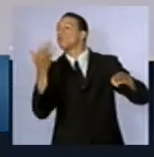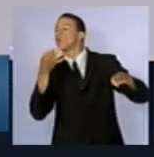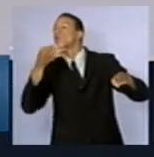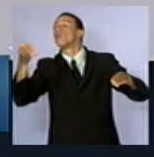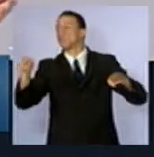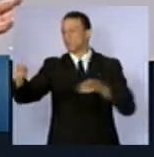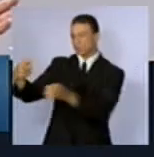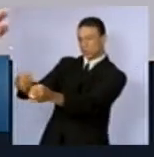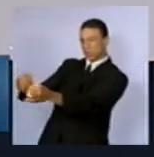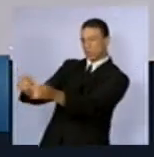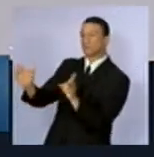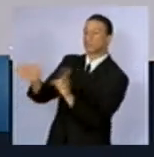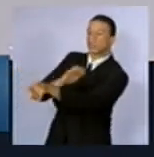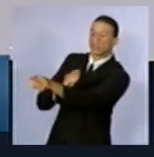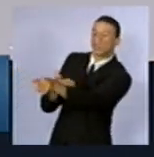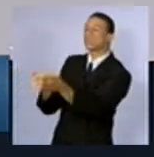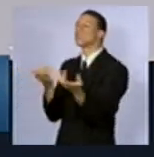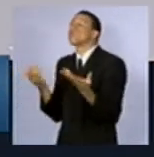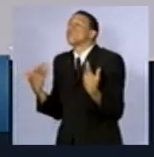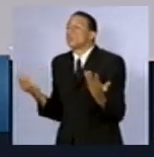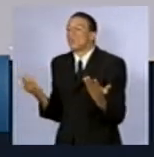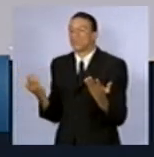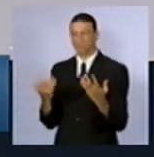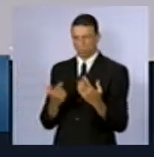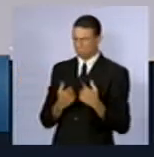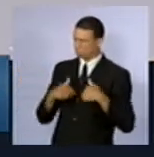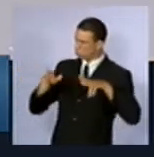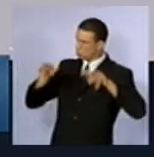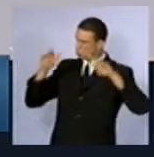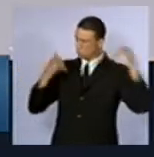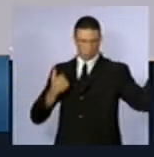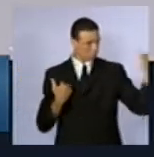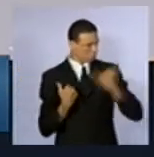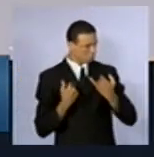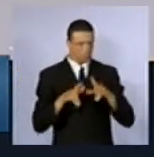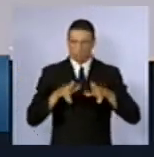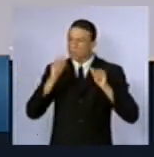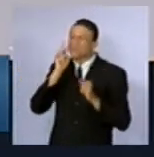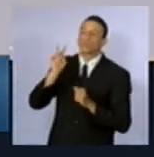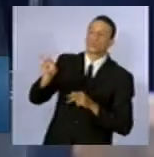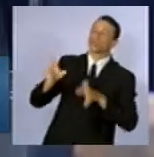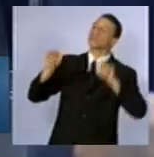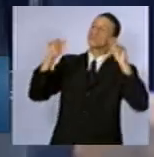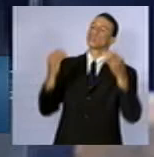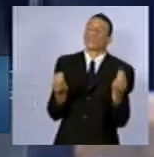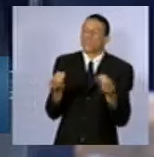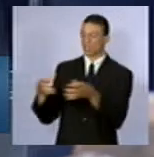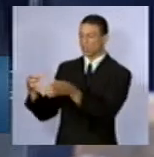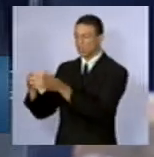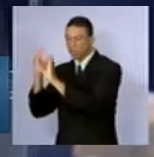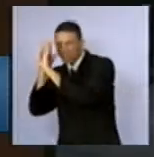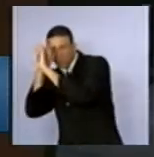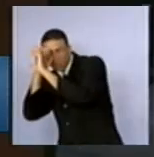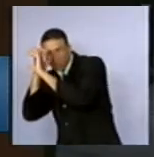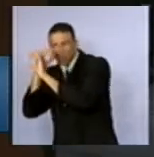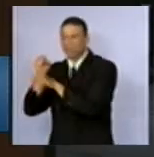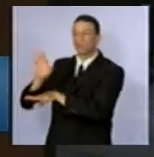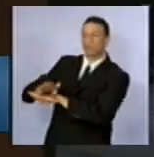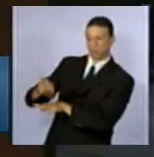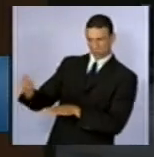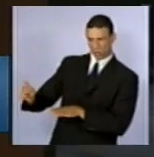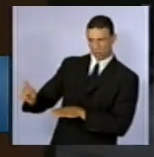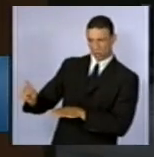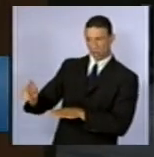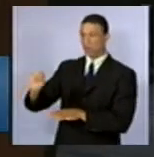cidade eu nunca vi isso porque eh essa essa decisão é sempre dos Engenheiros se se a beleza Eh